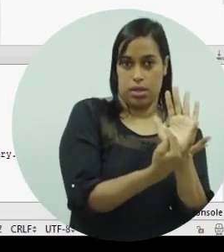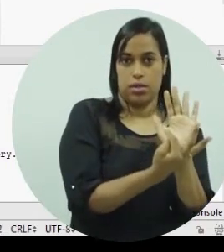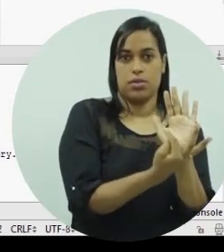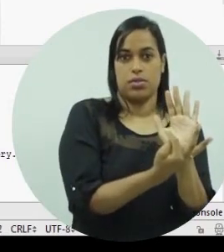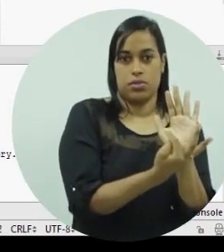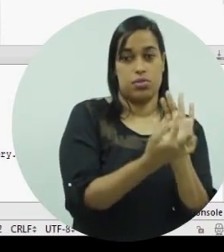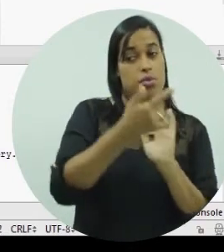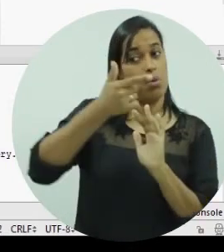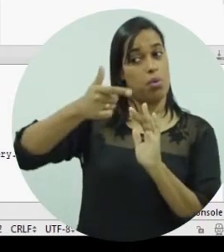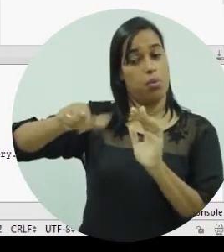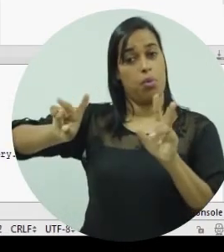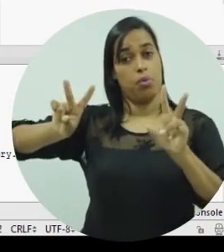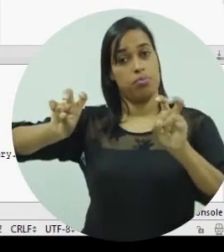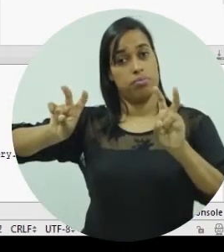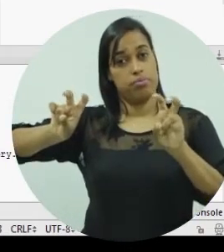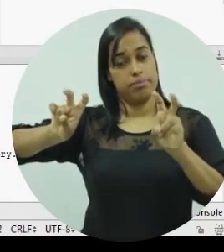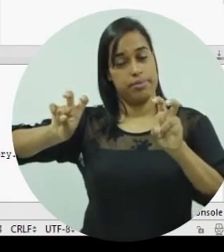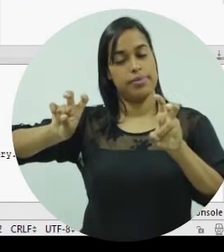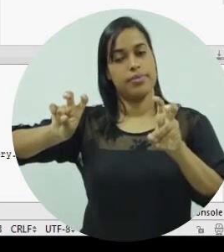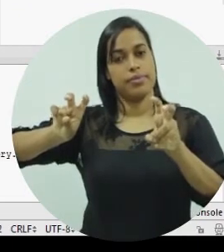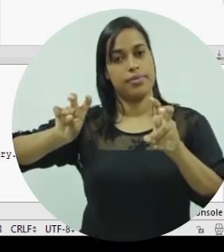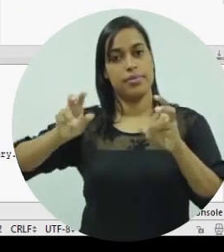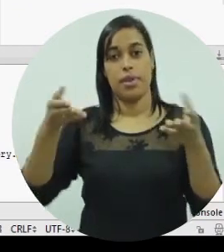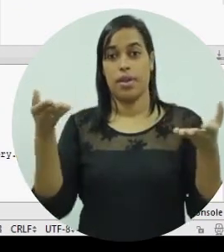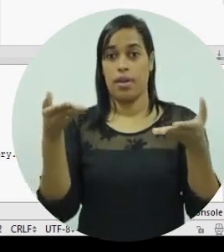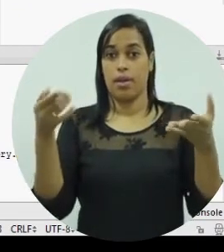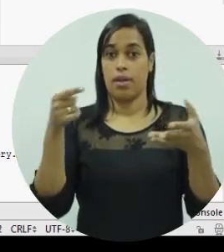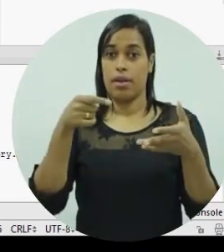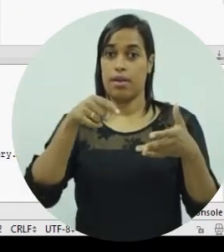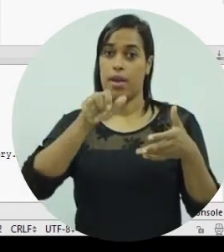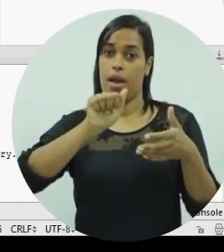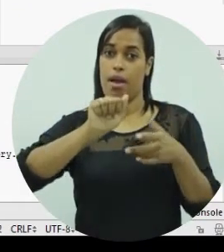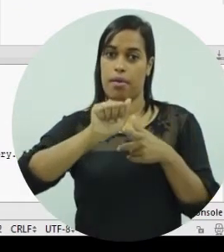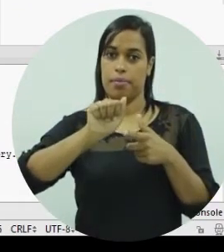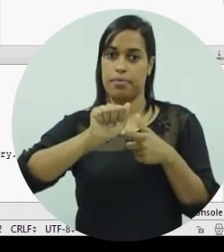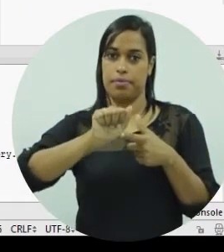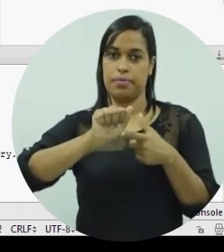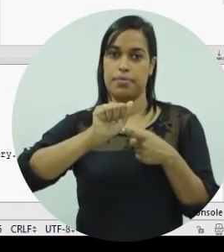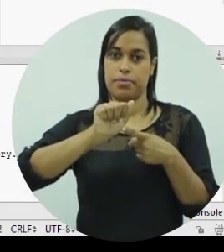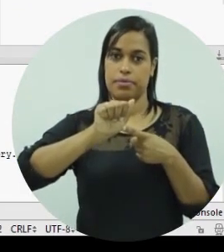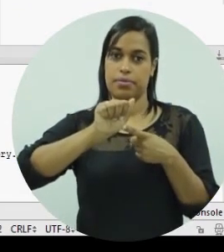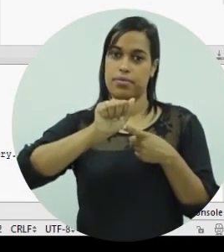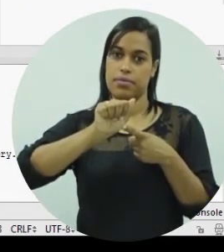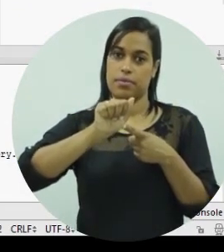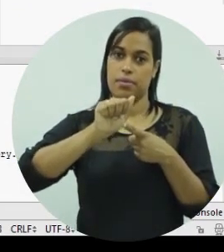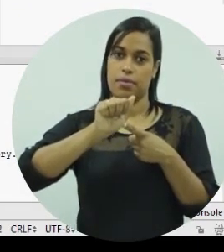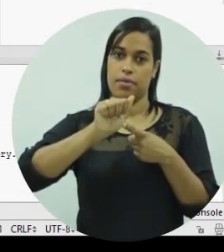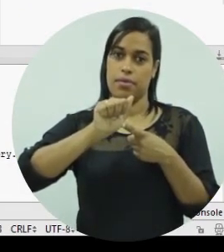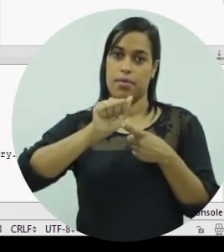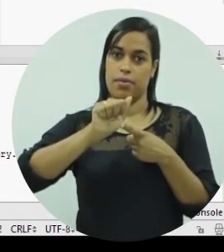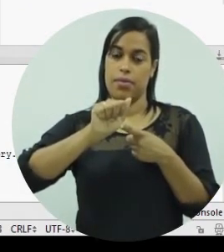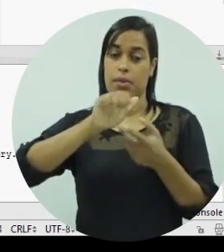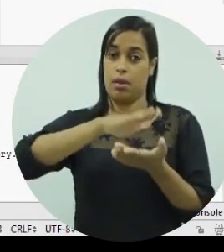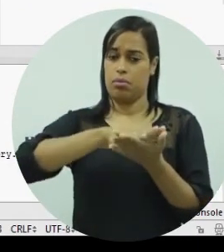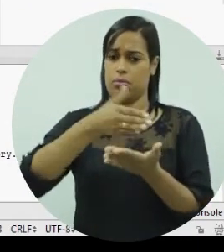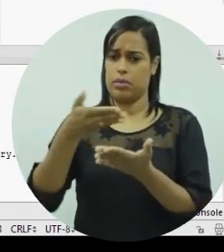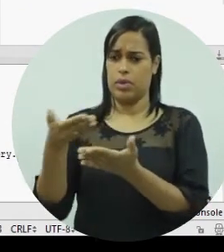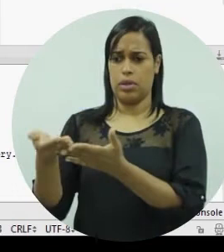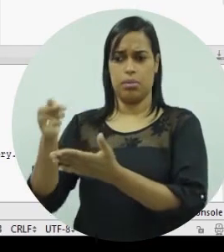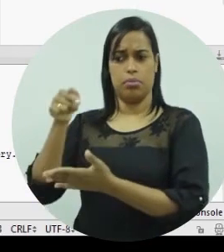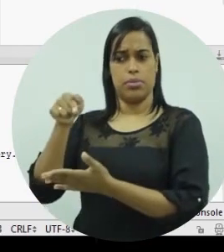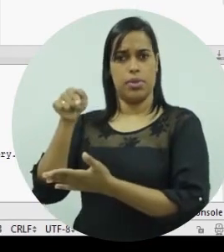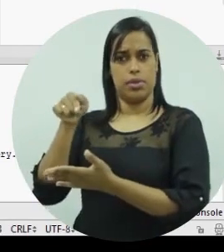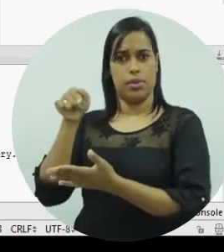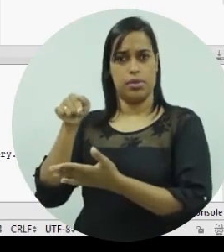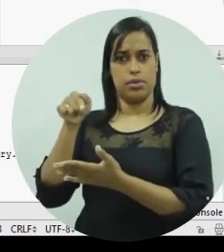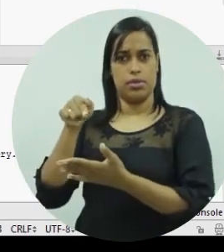outro elemento, que no caso vai ser A. Então, o interpretador ele vai buscar o